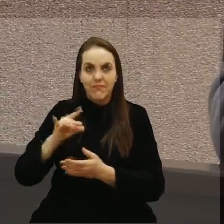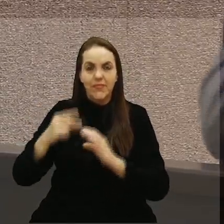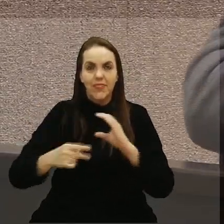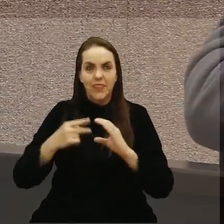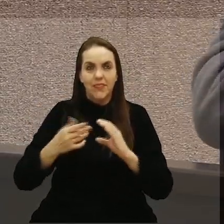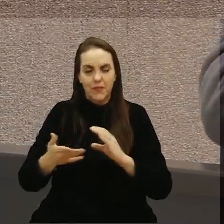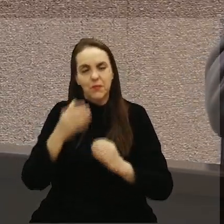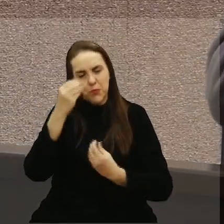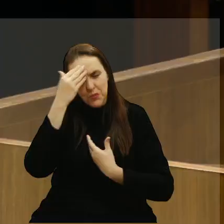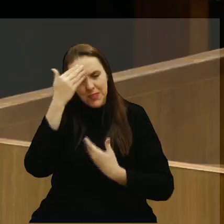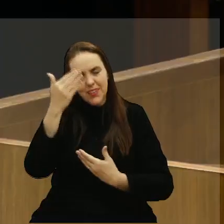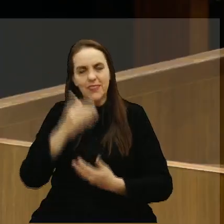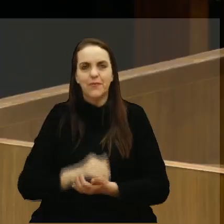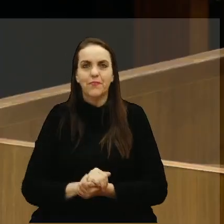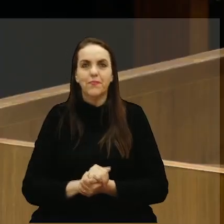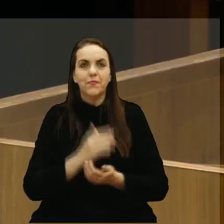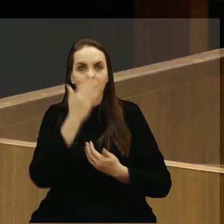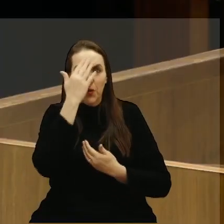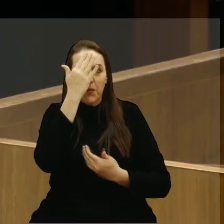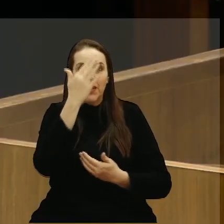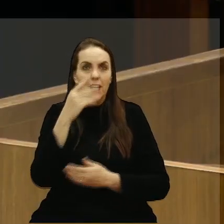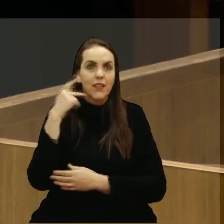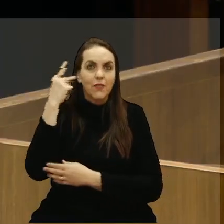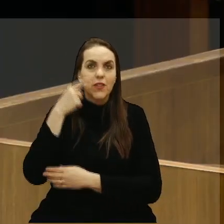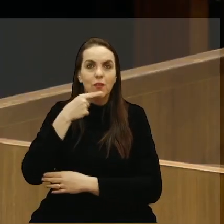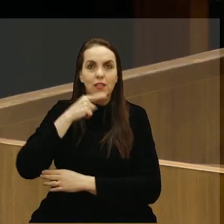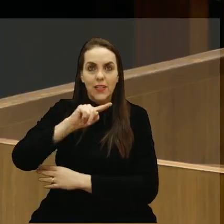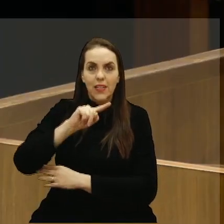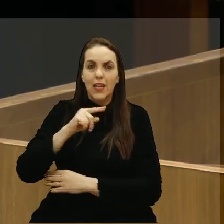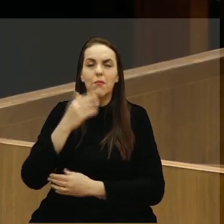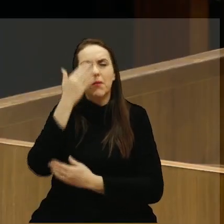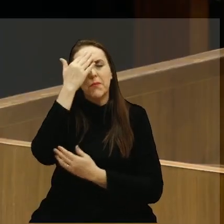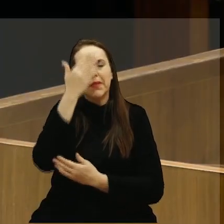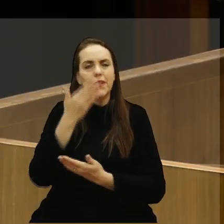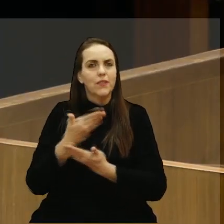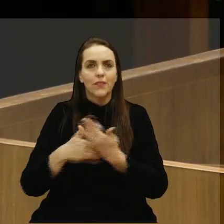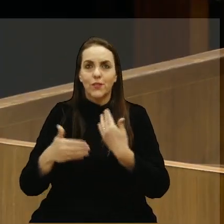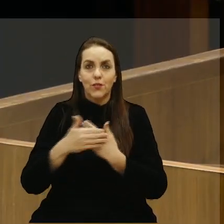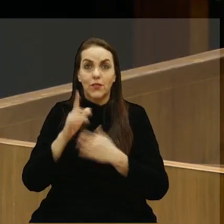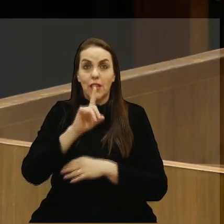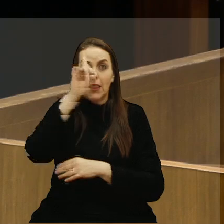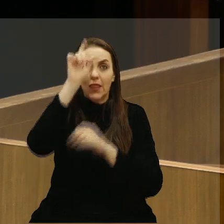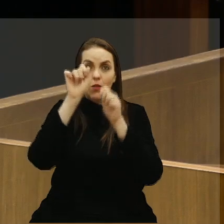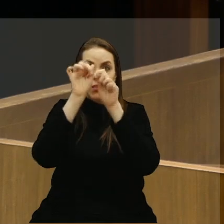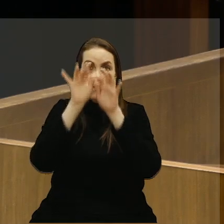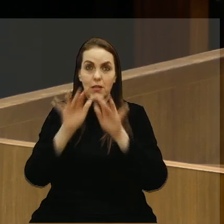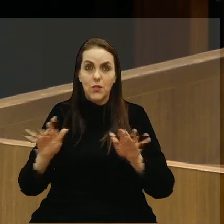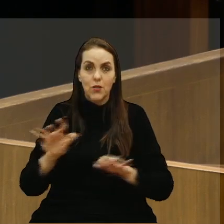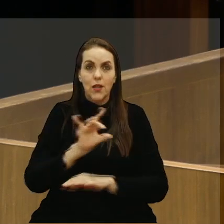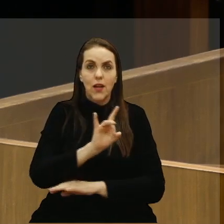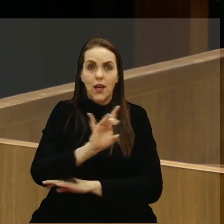Muito obrigado. Obrigado, vereador Caleb. Obrigado a todos e que Deus possa abençoar cada